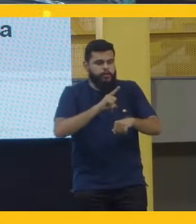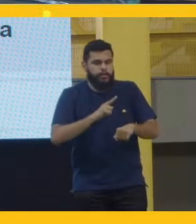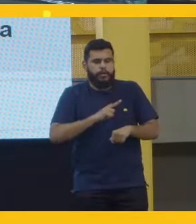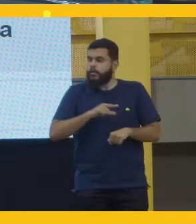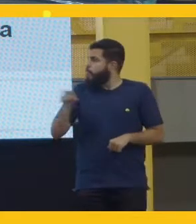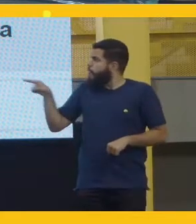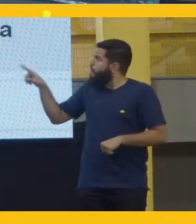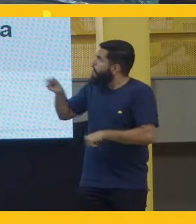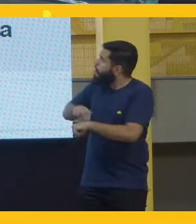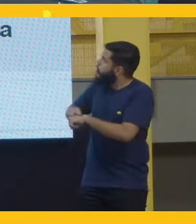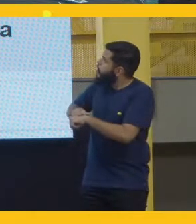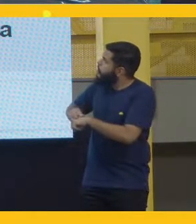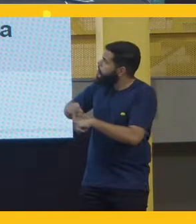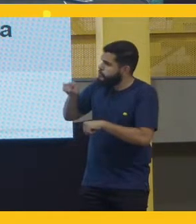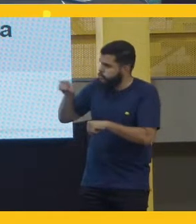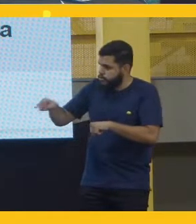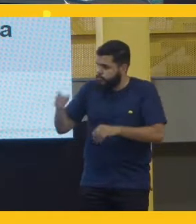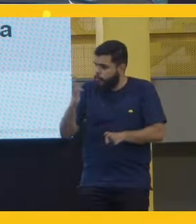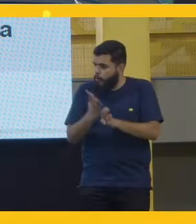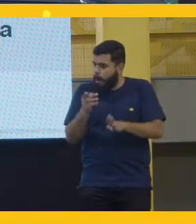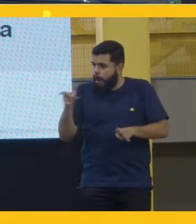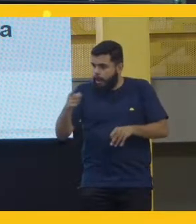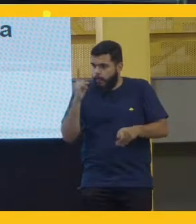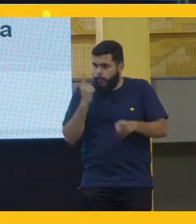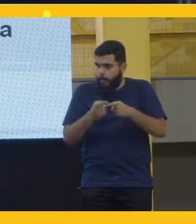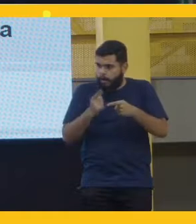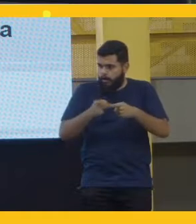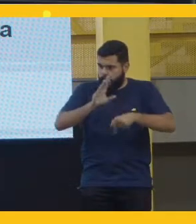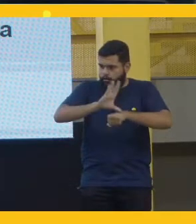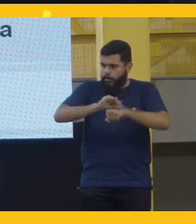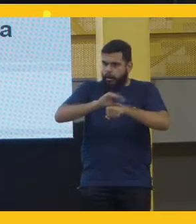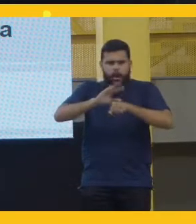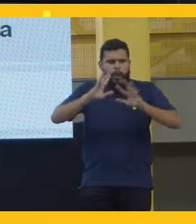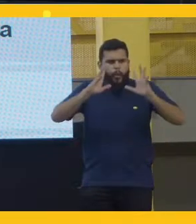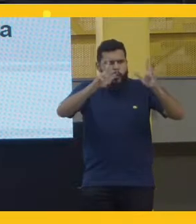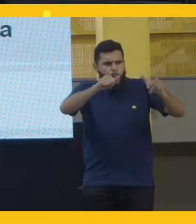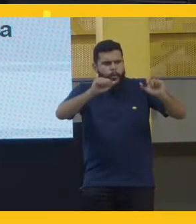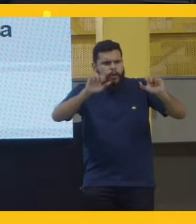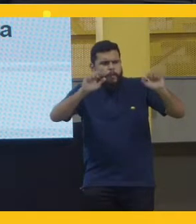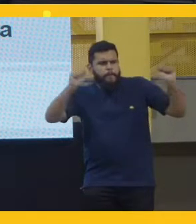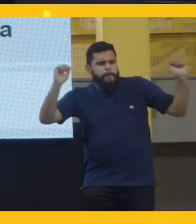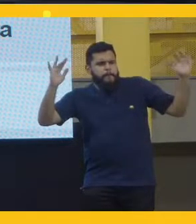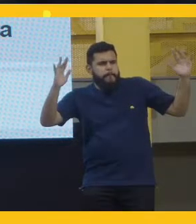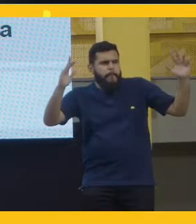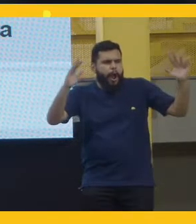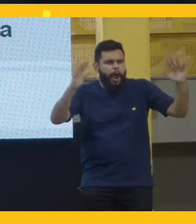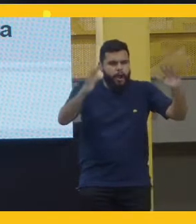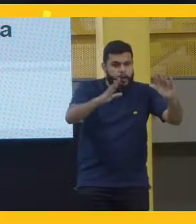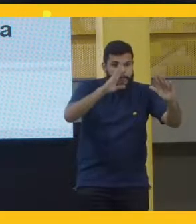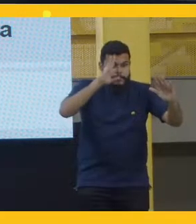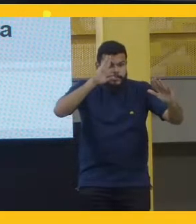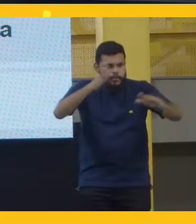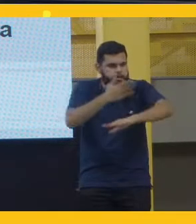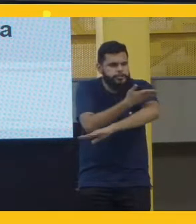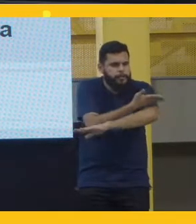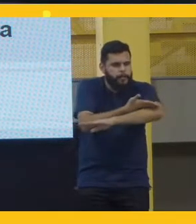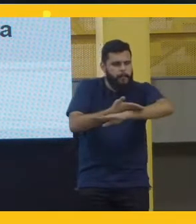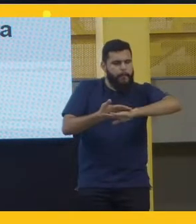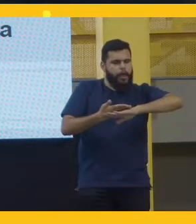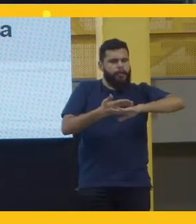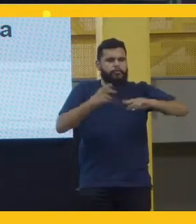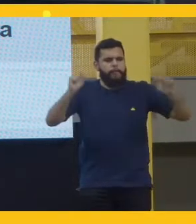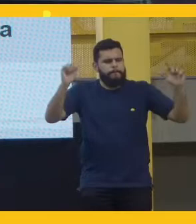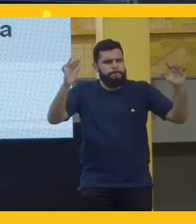verde. A consequência desse fato na fotografia é que todos os objetos claros, principalmente os brancos, vão ficar